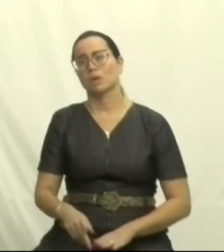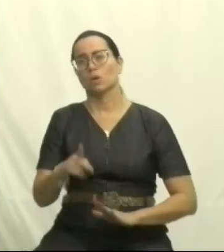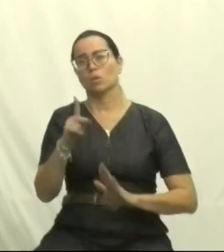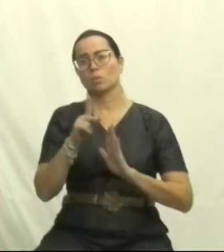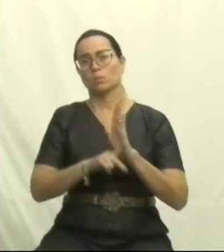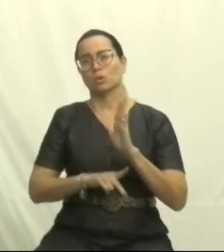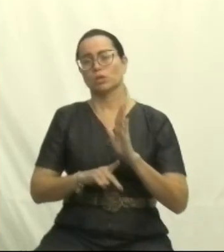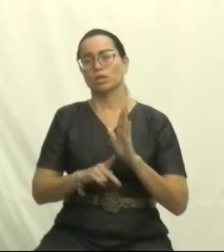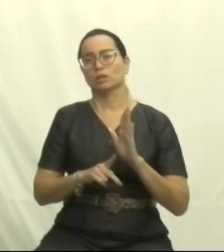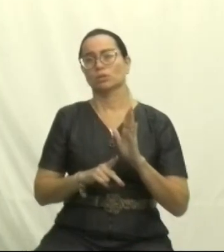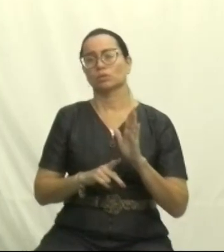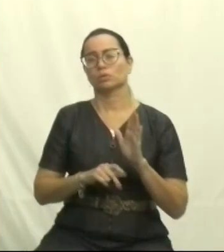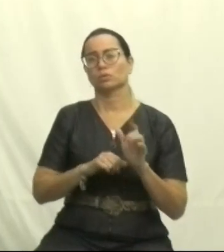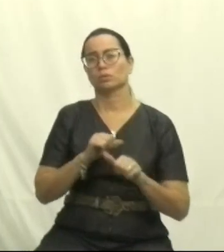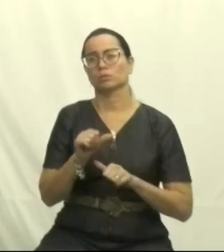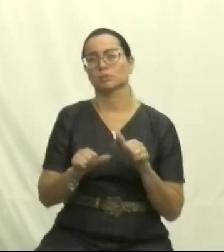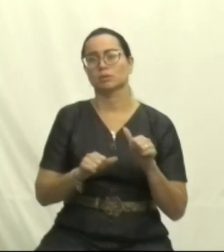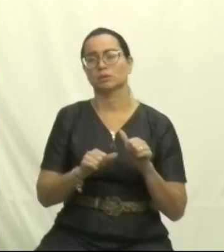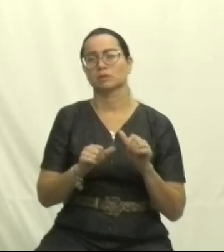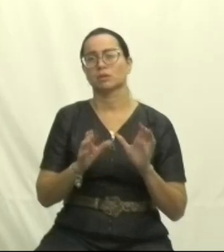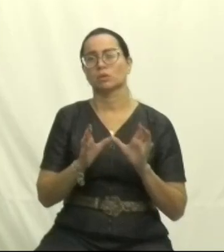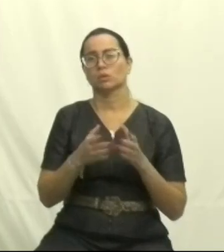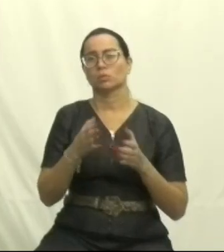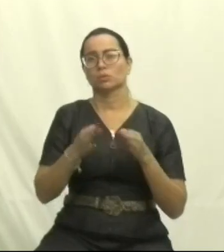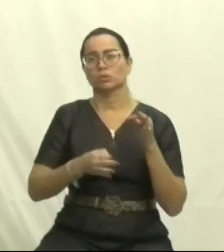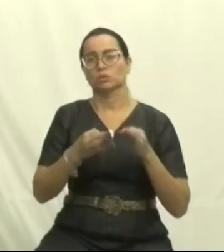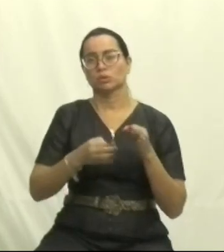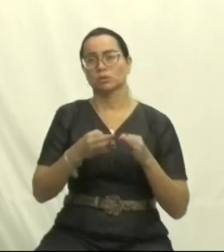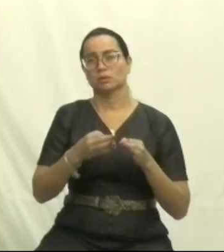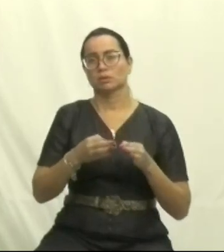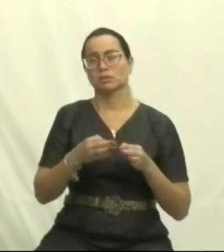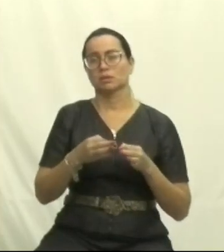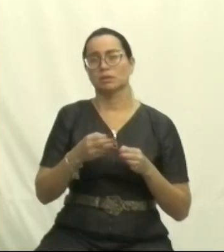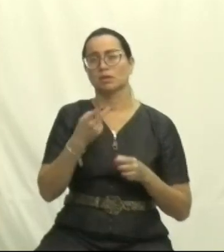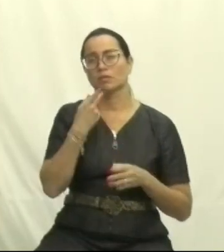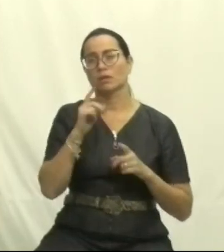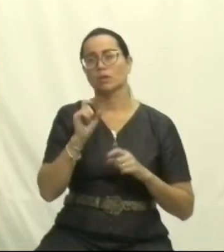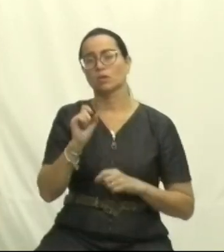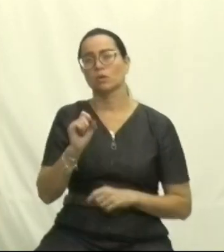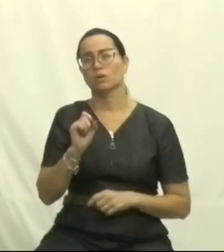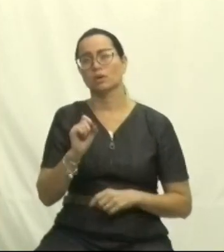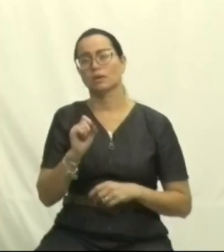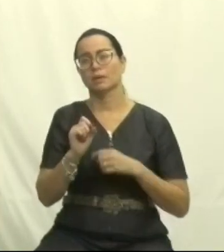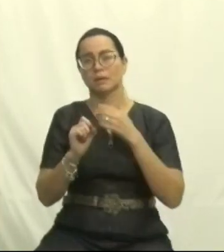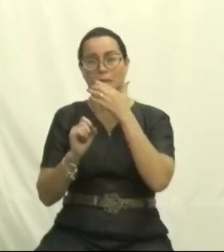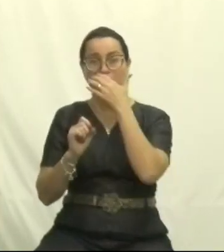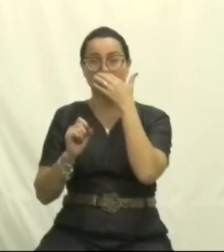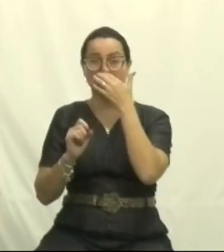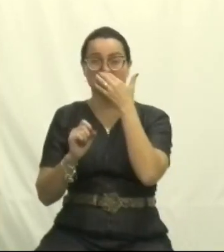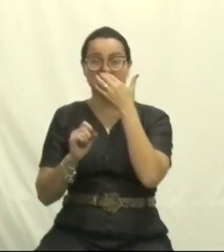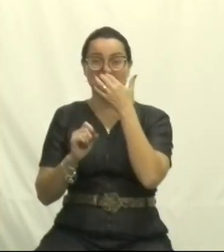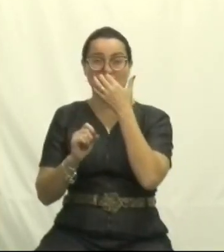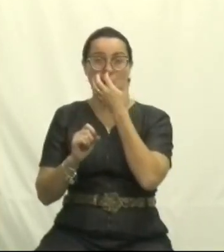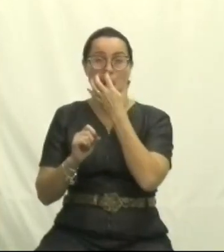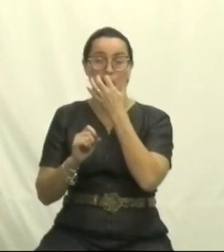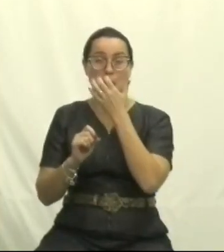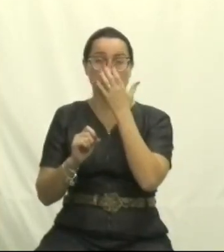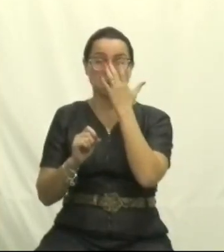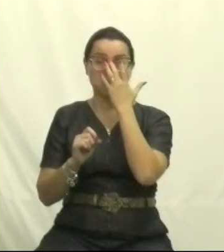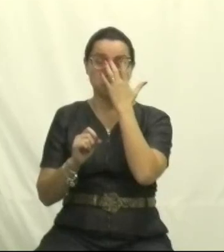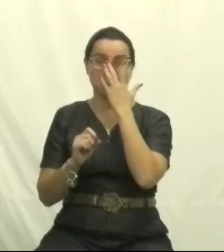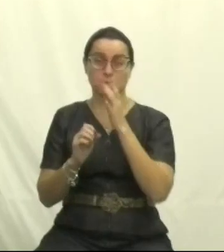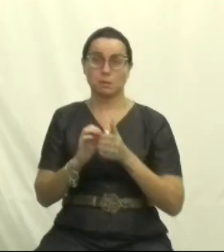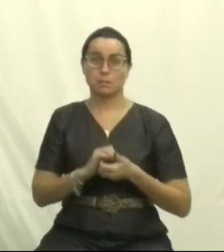emenda. A Comissão de Justiça e Redação opinou pela legalidade e constitucionalidade com